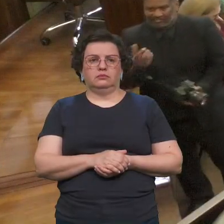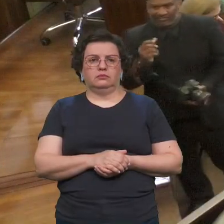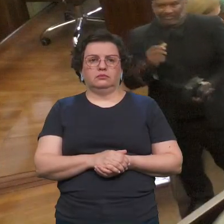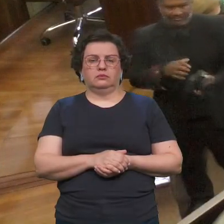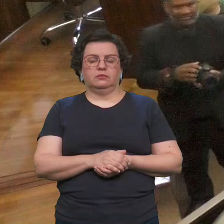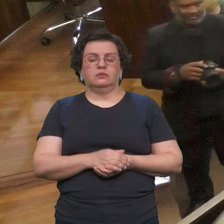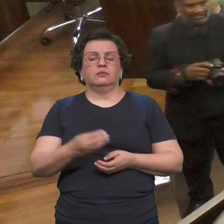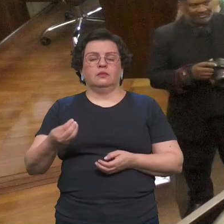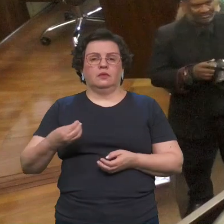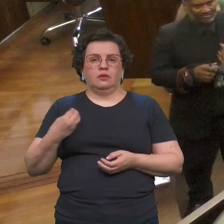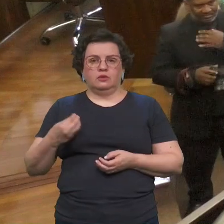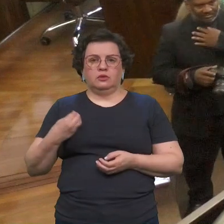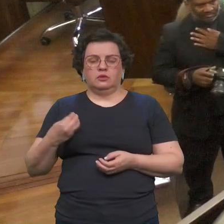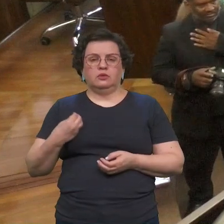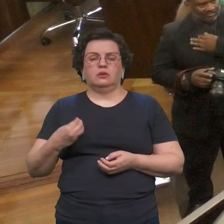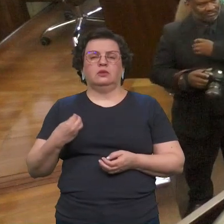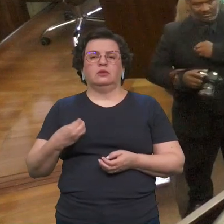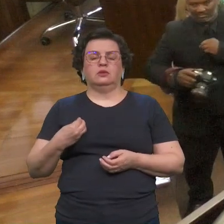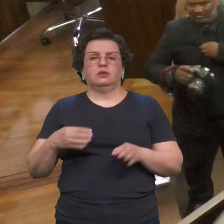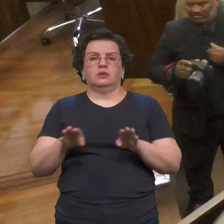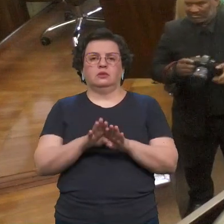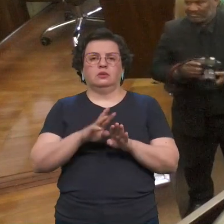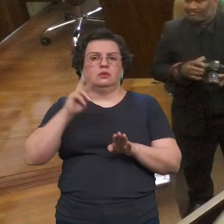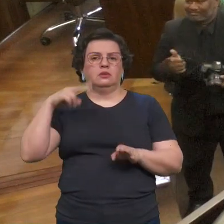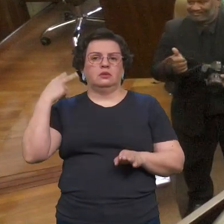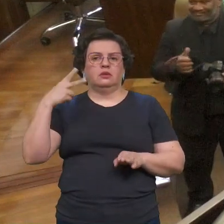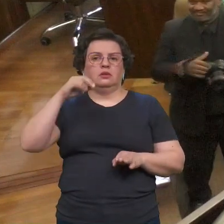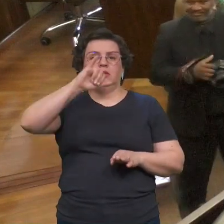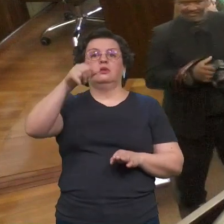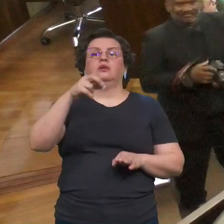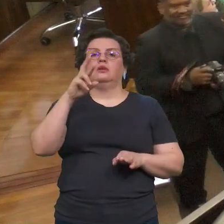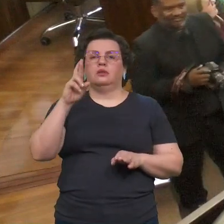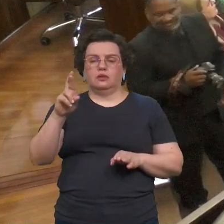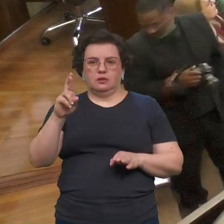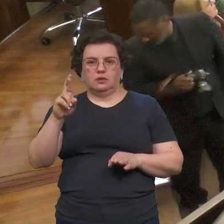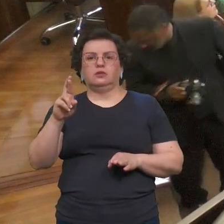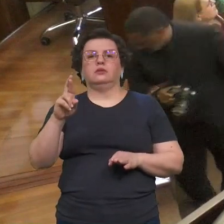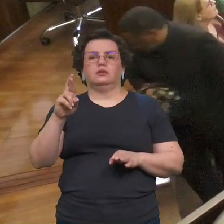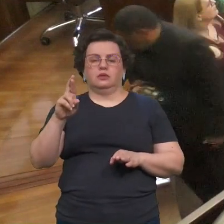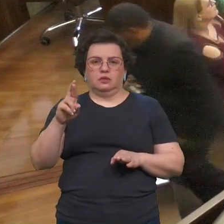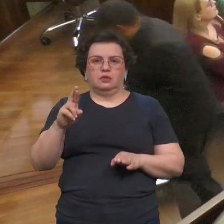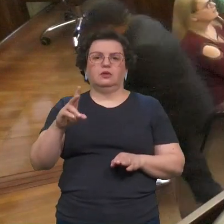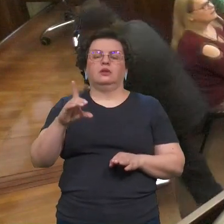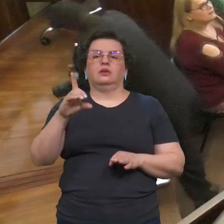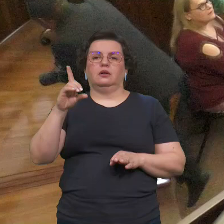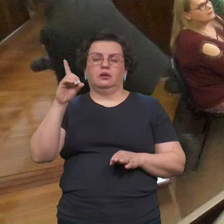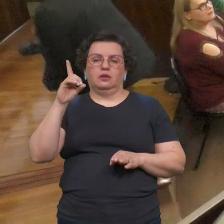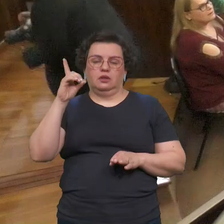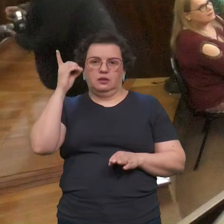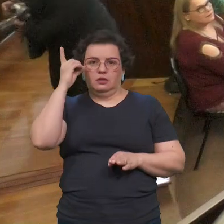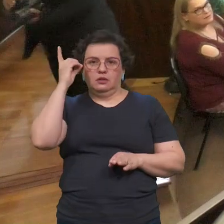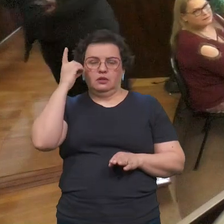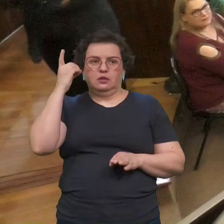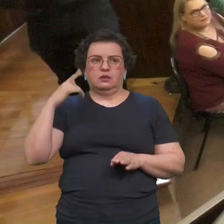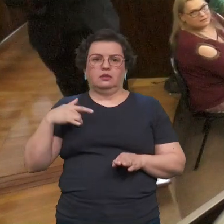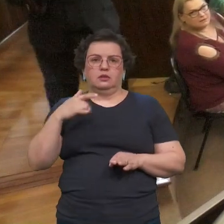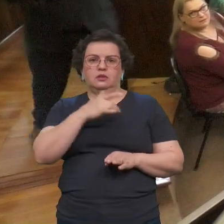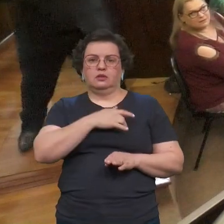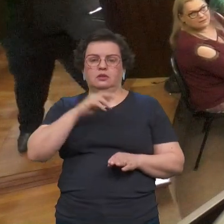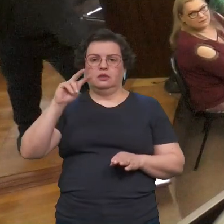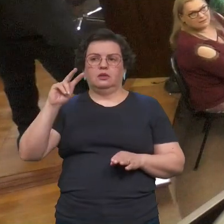Registramos a presença dos vereadores Júnior Moraes, Danilo da Saúde, Eduardo Nascimento, Dr. Hélio